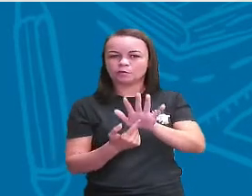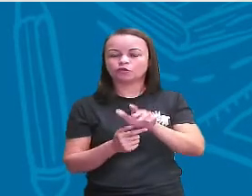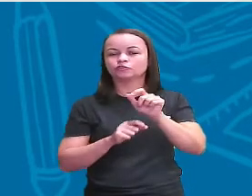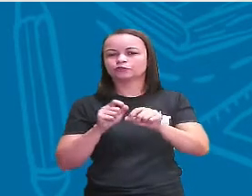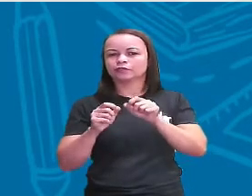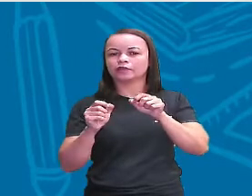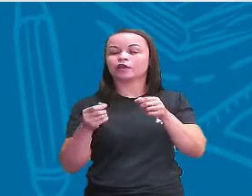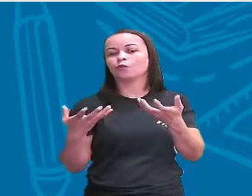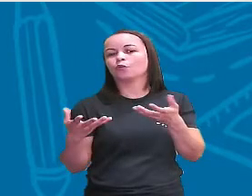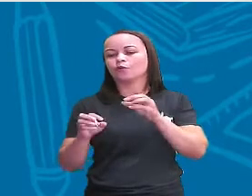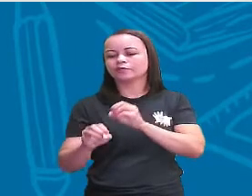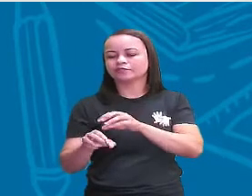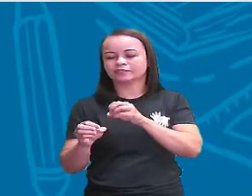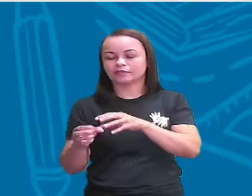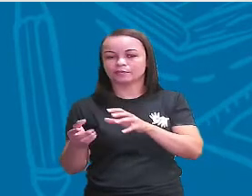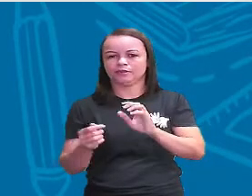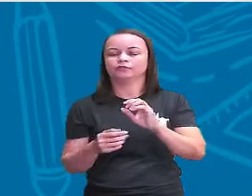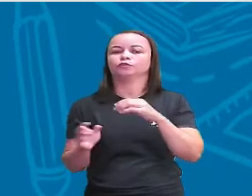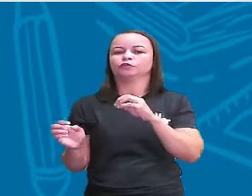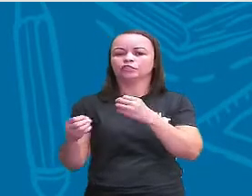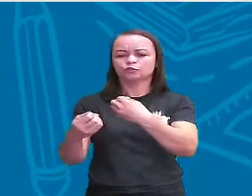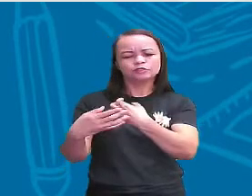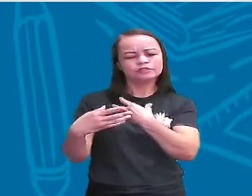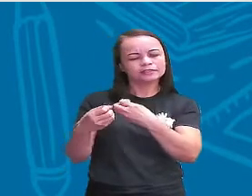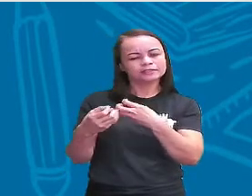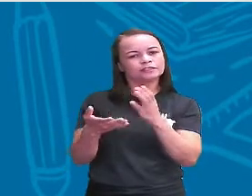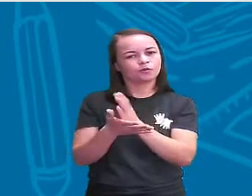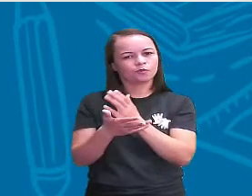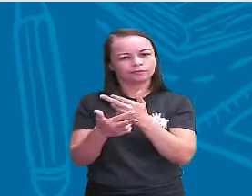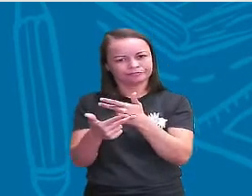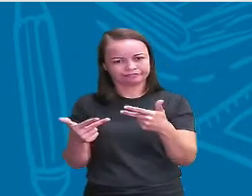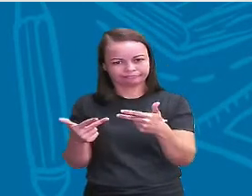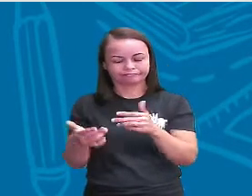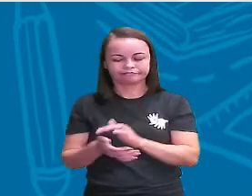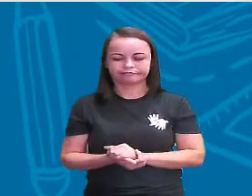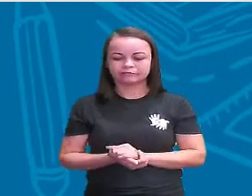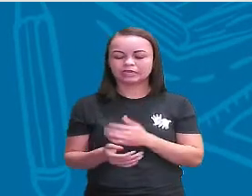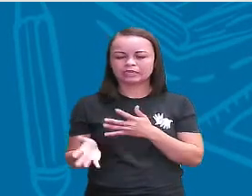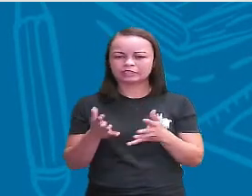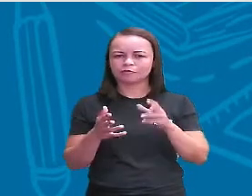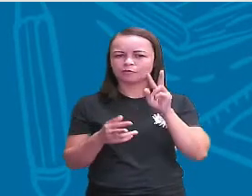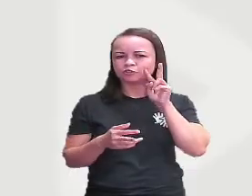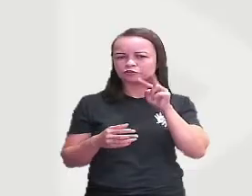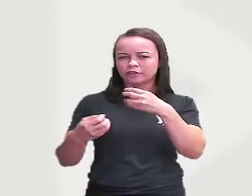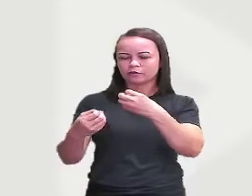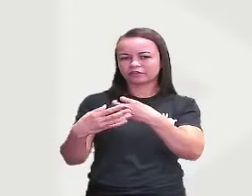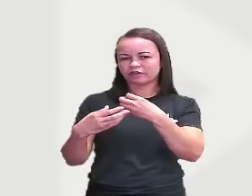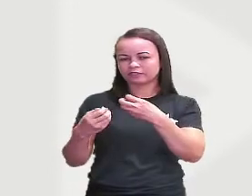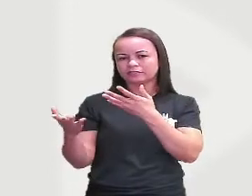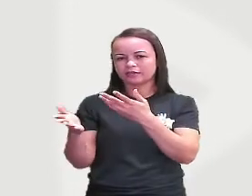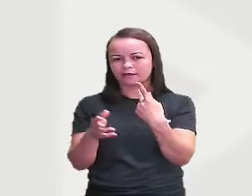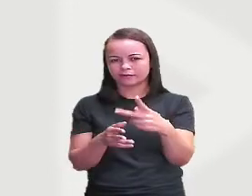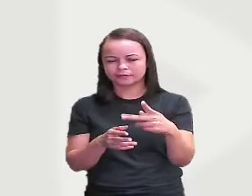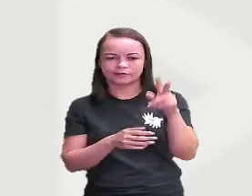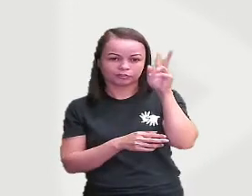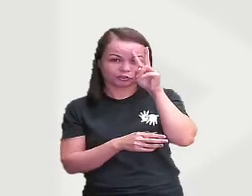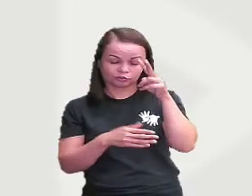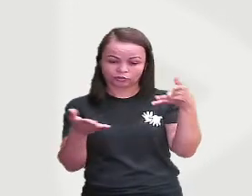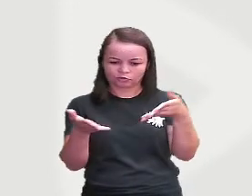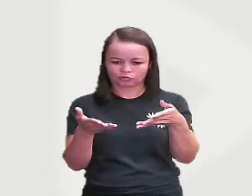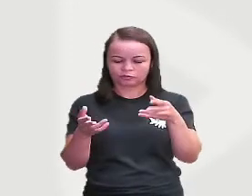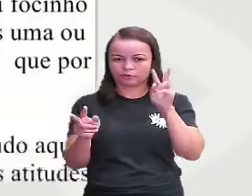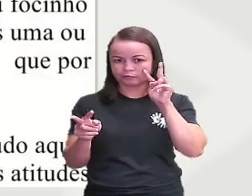ensinamento, uma história que ensina a gente alguma coisa. Então vamos ver o que essa história vai ensinar pra gente hoje. Então vem comigo e presta